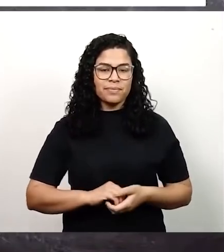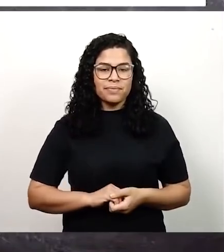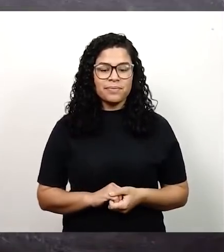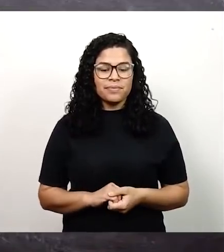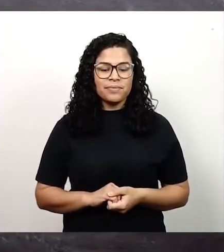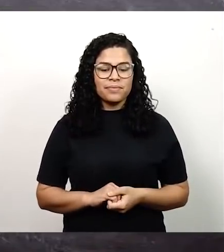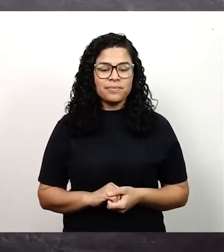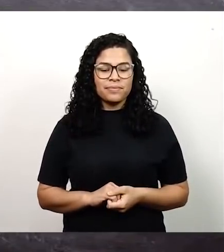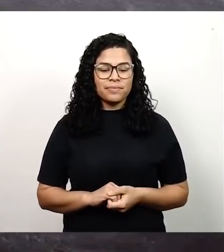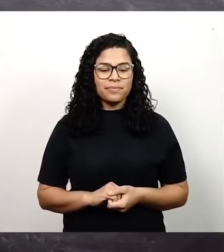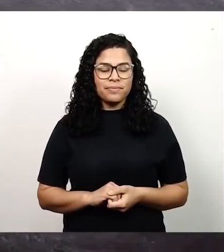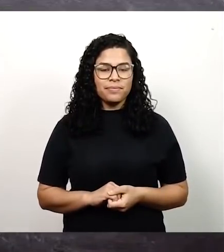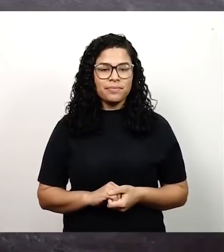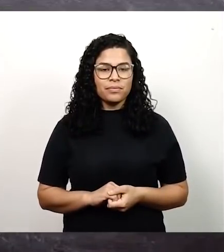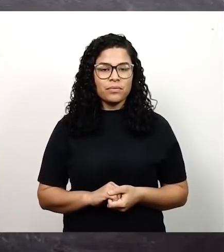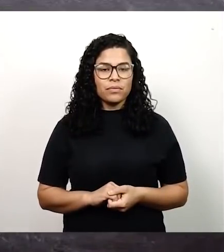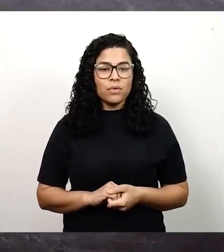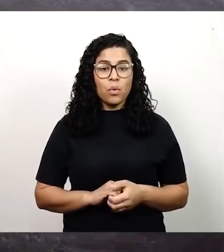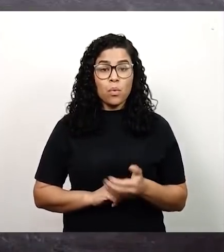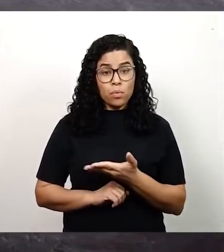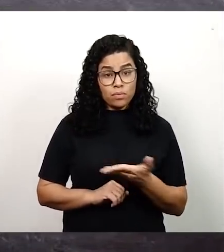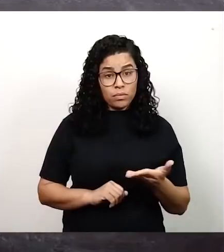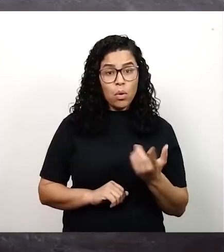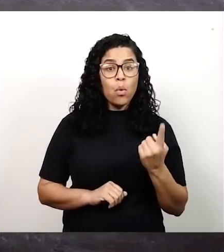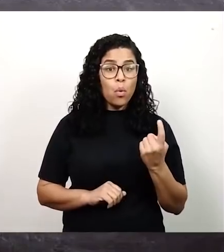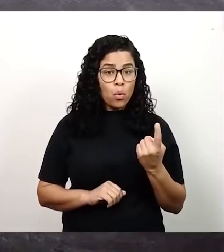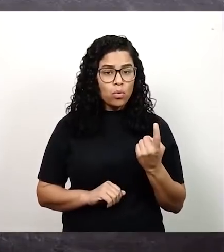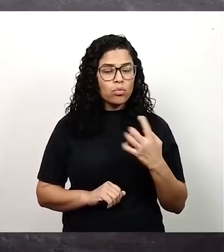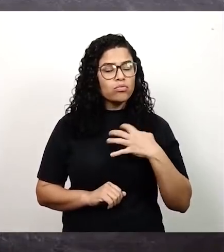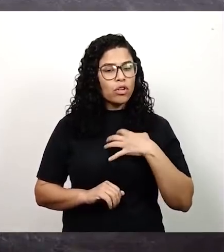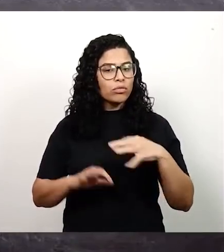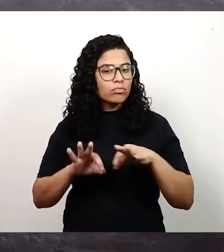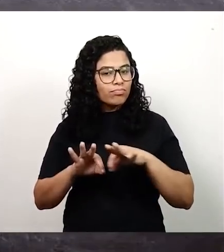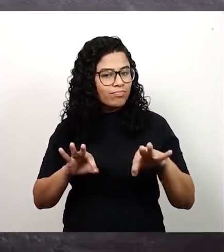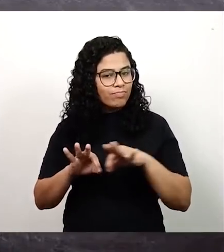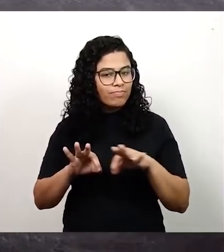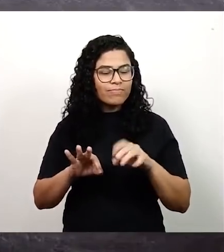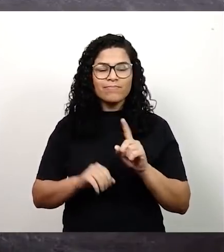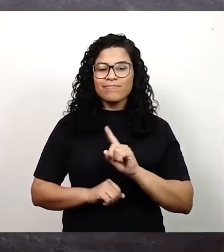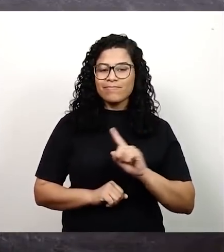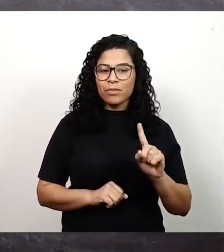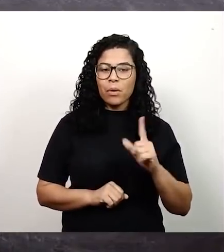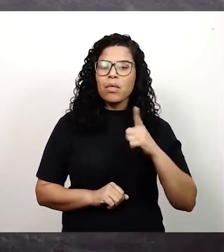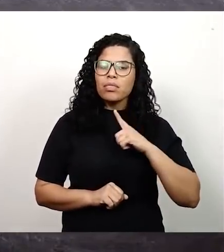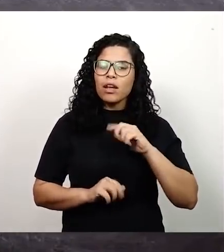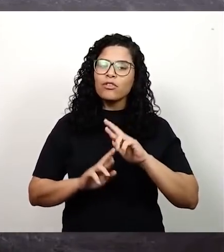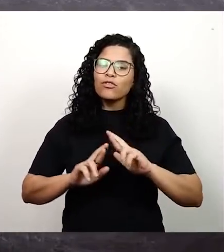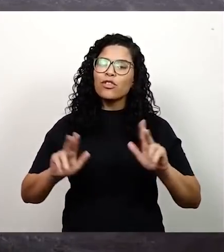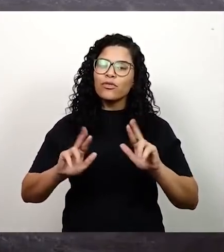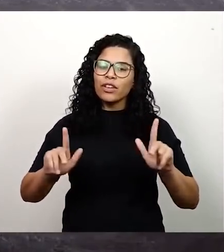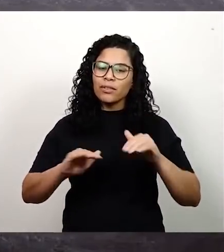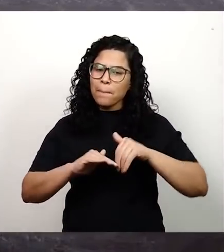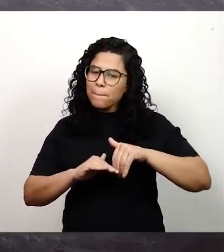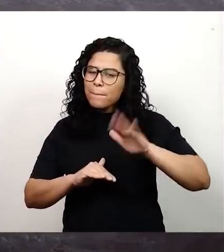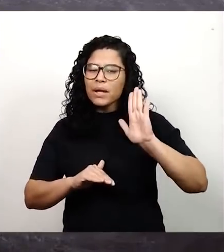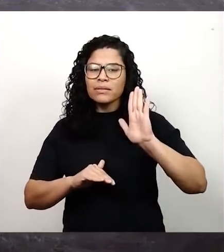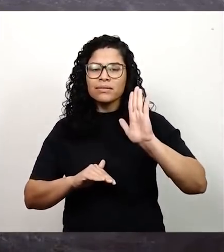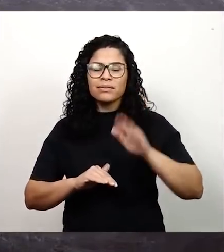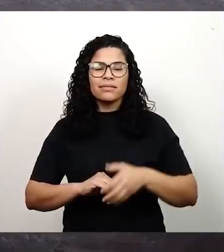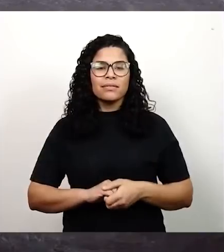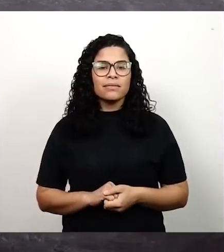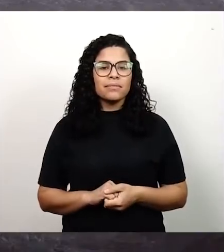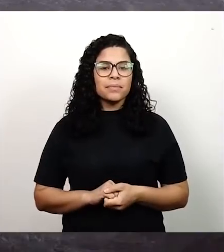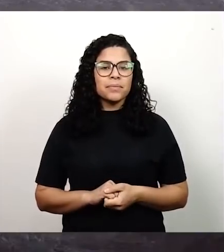peso. Essas não são as únicas medidas que existem. Existem uma quantidade muito maior de